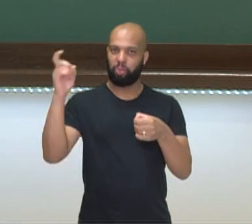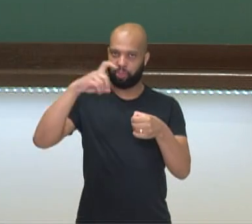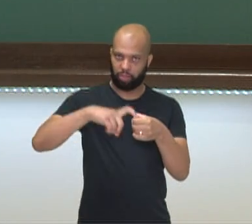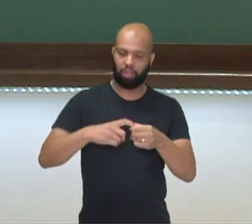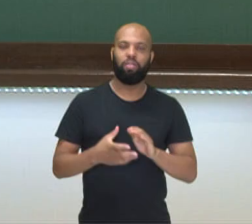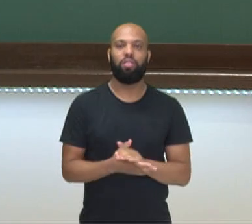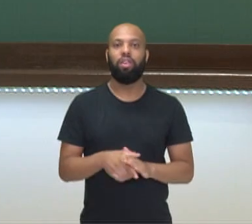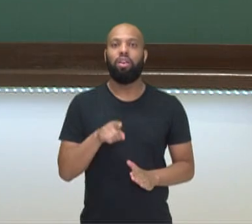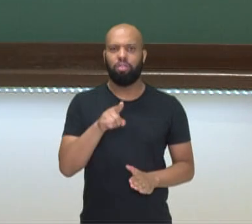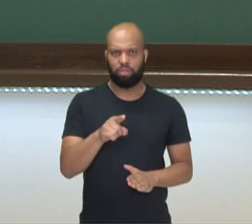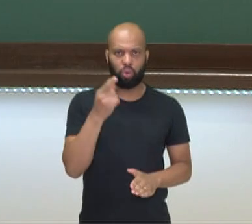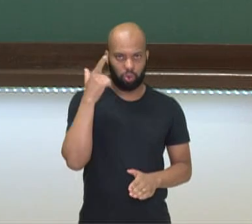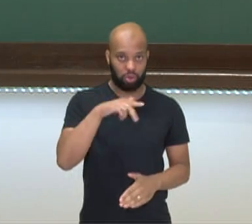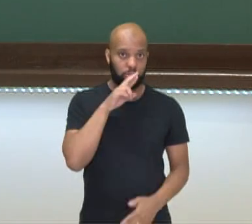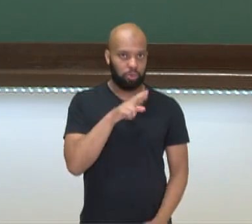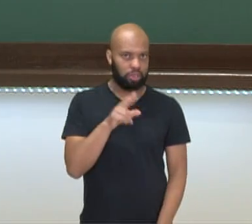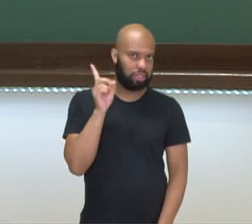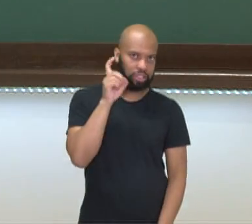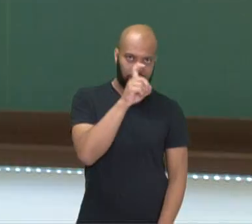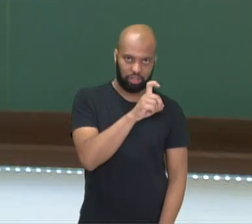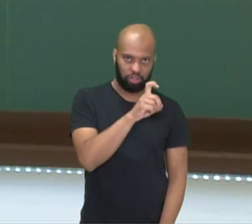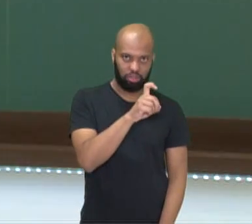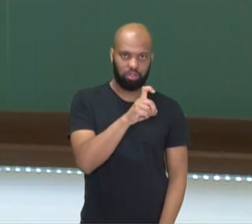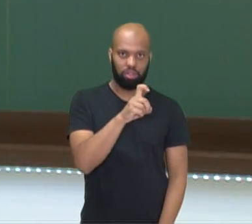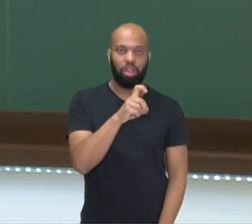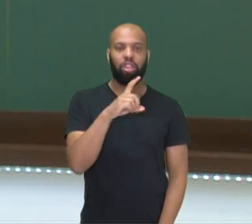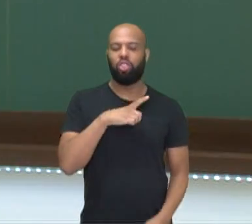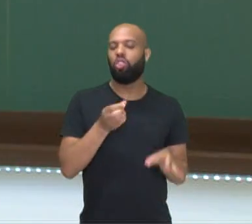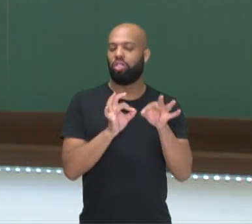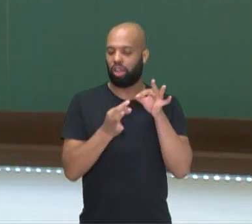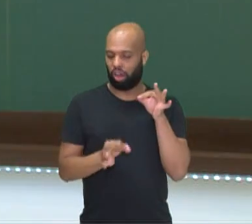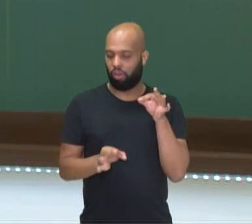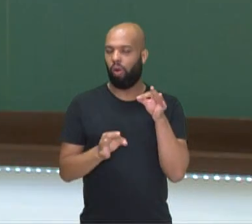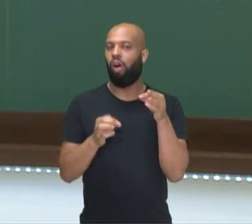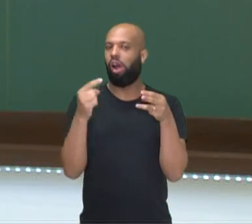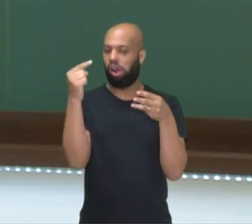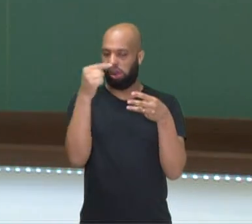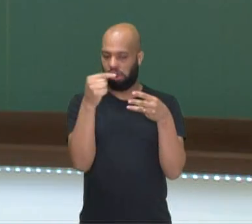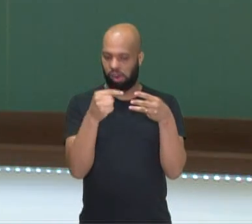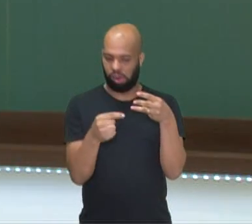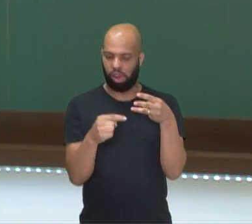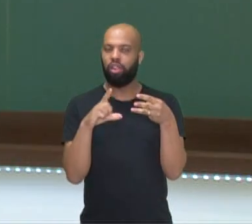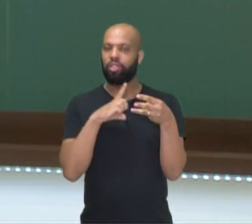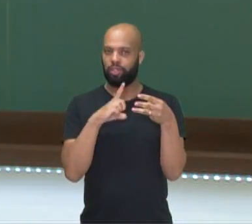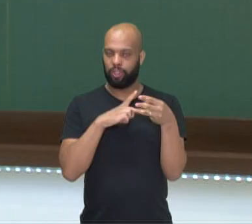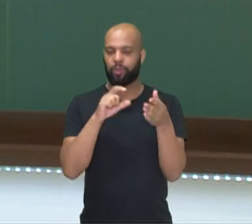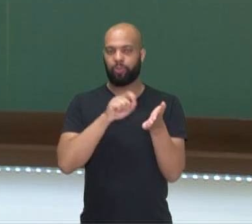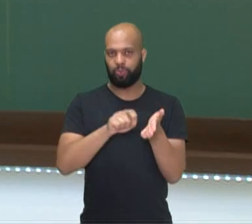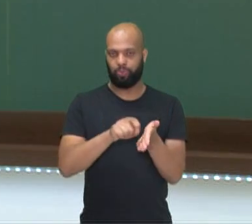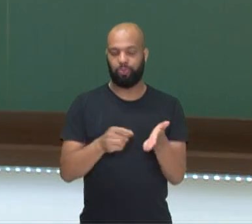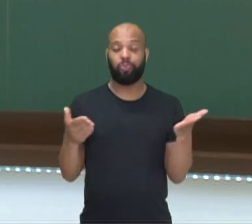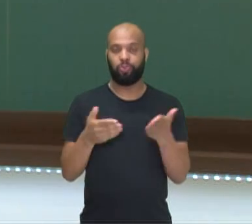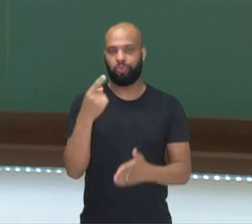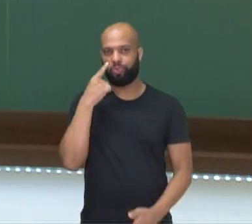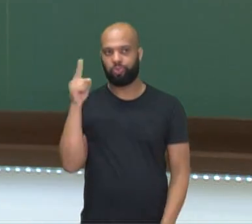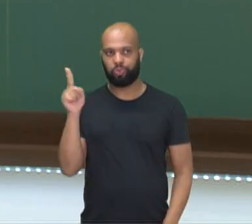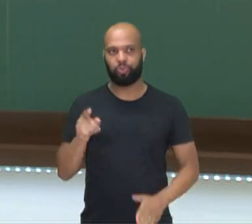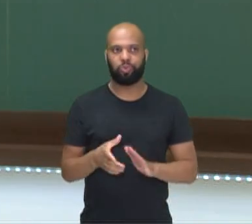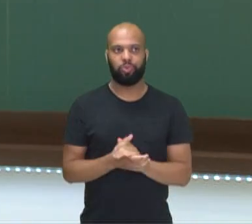Voltamos. Sentiu dificuldade nessa atividade? Ela é um pouquinho mais longa, né? Porque ela pede 3 coisas. Então vamos dar uma